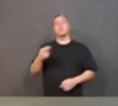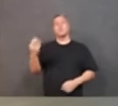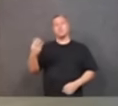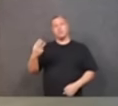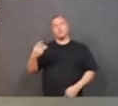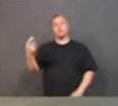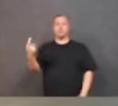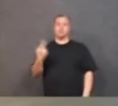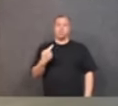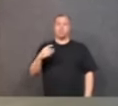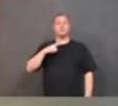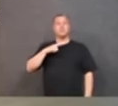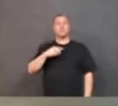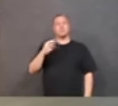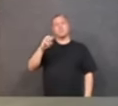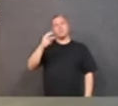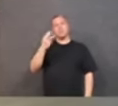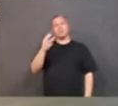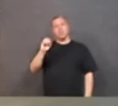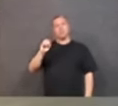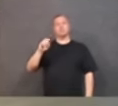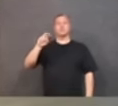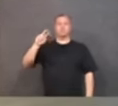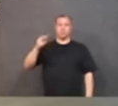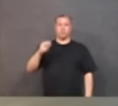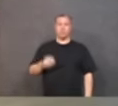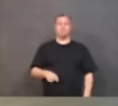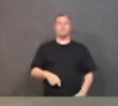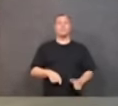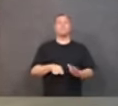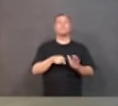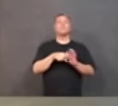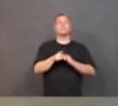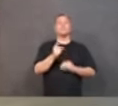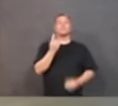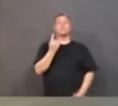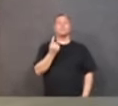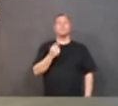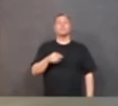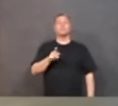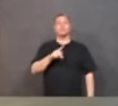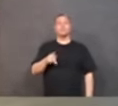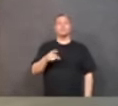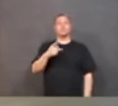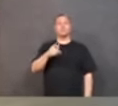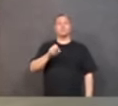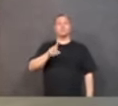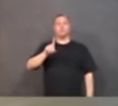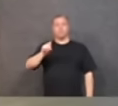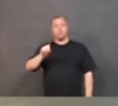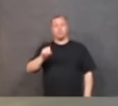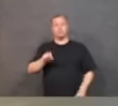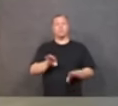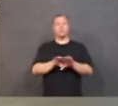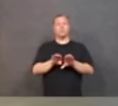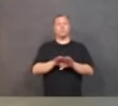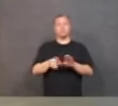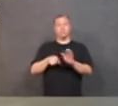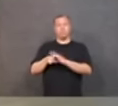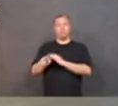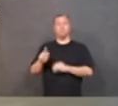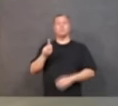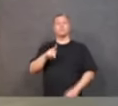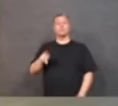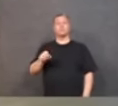1 fará pergunta para candidato 2. Então, professor Pedro, pode fazer pergunta ao professor Elvestio. Muito